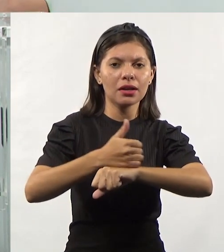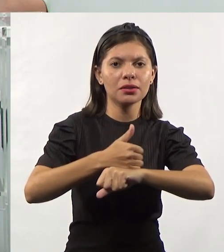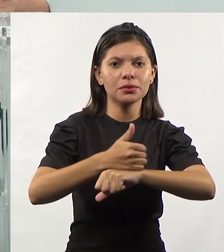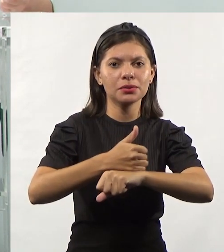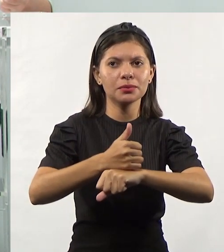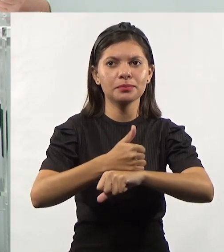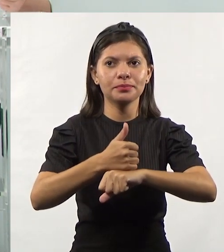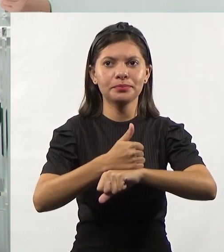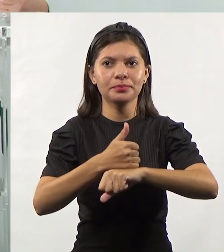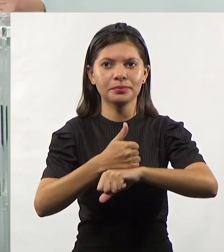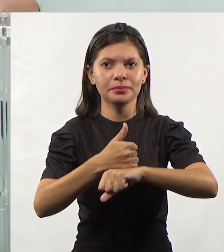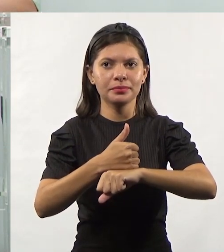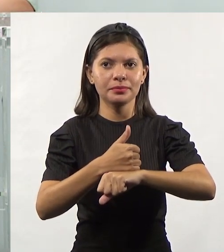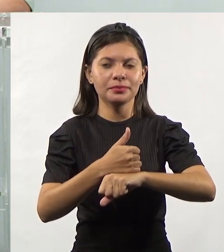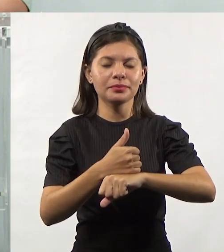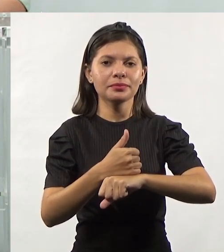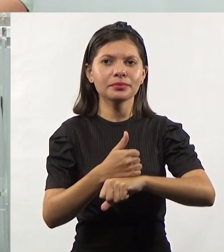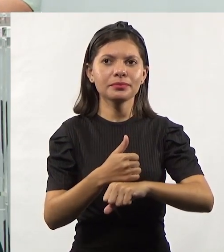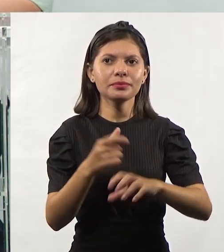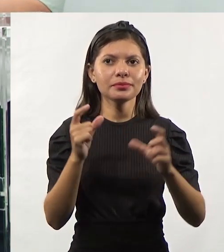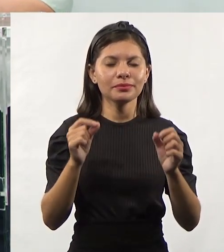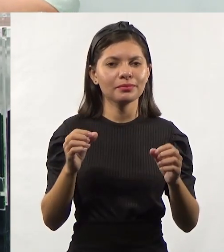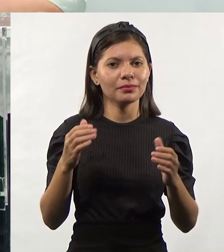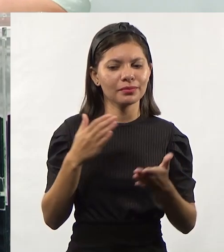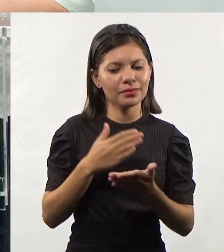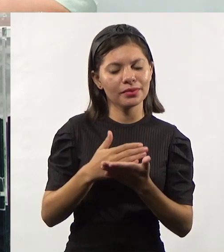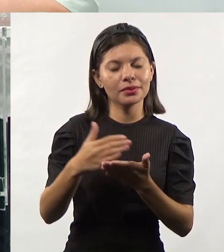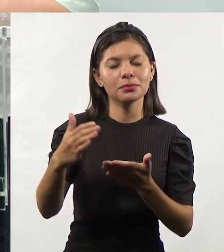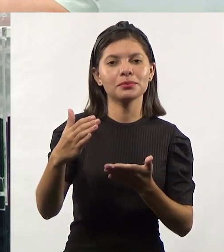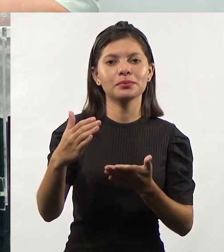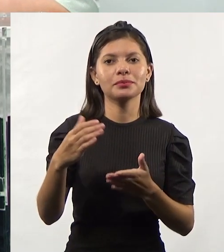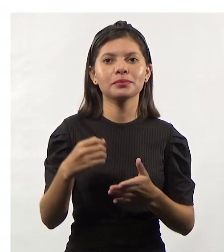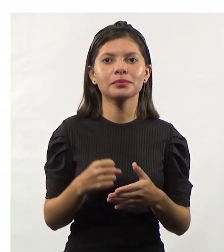essa organização, né? Então vamos em frente.